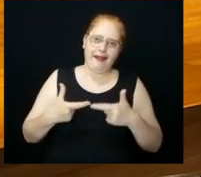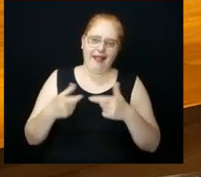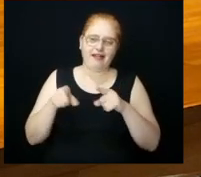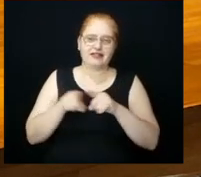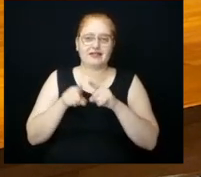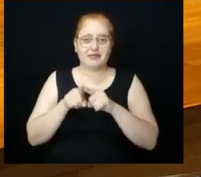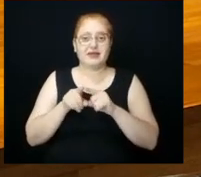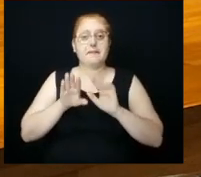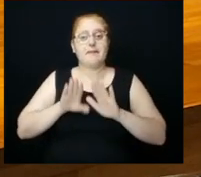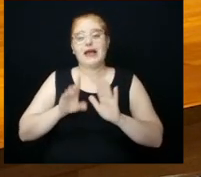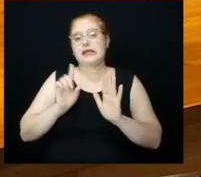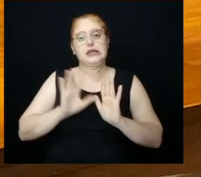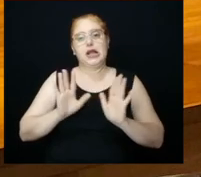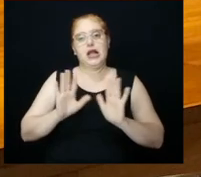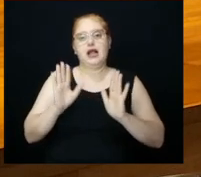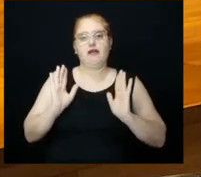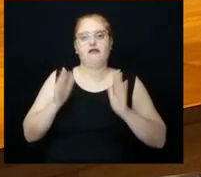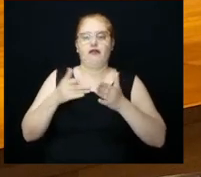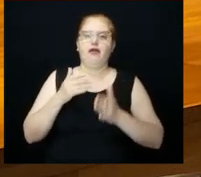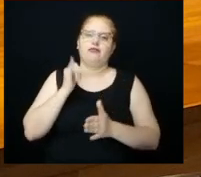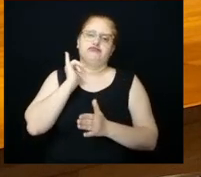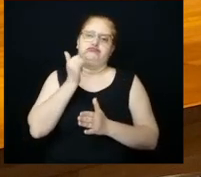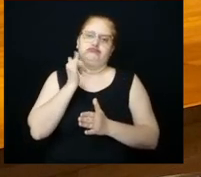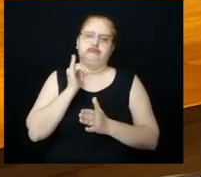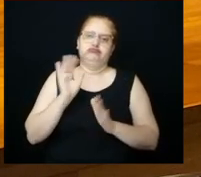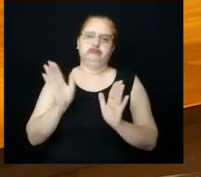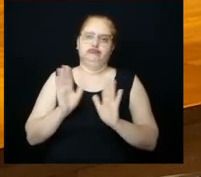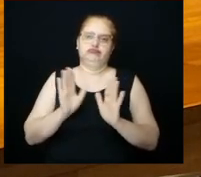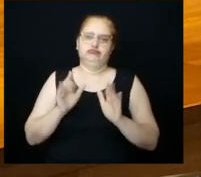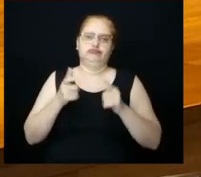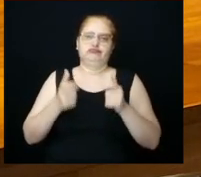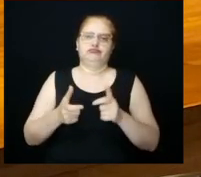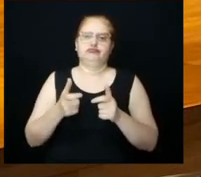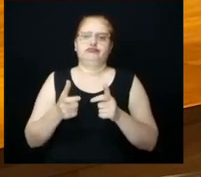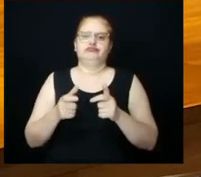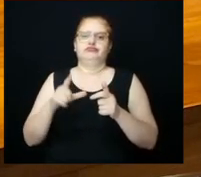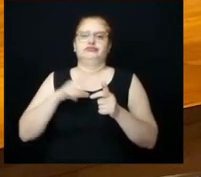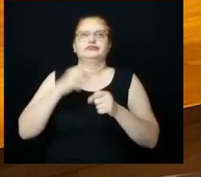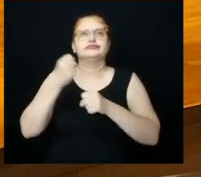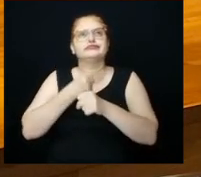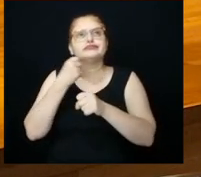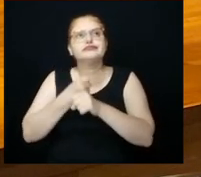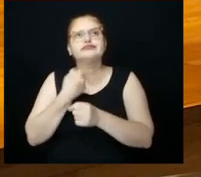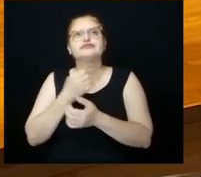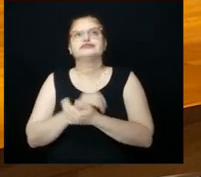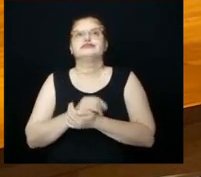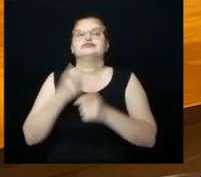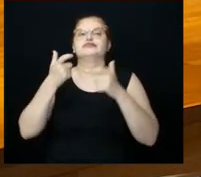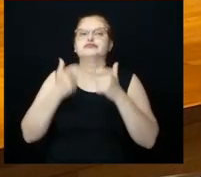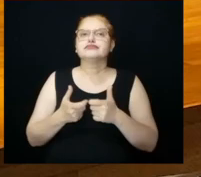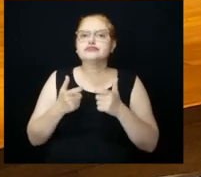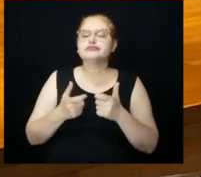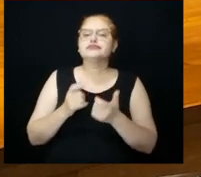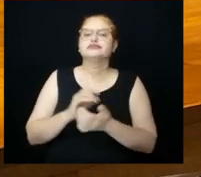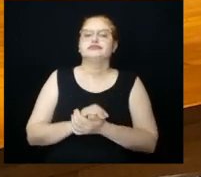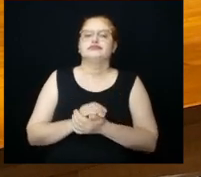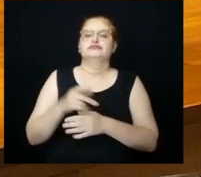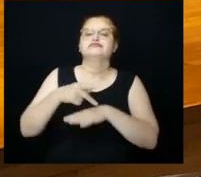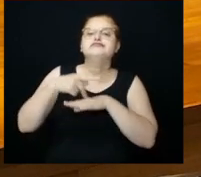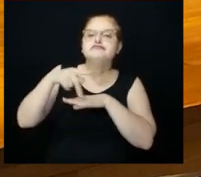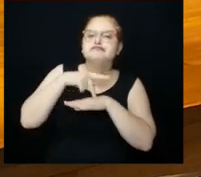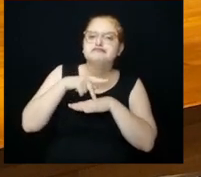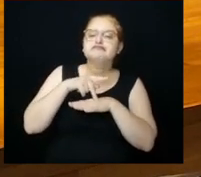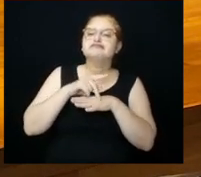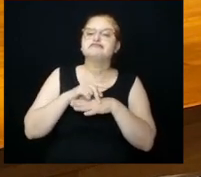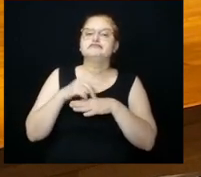constituindo, mas não é o foco, né? Não tem uma narração do espaço, como a gente vê os outros, uma construção de um espaço, de um